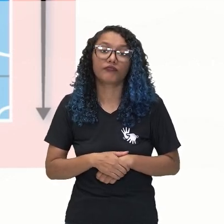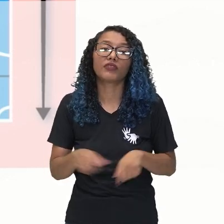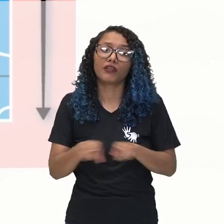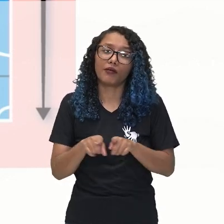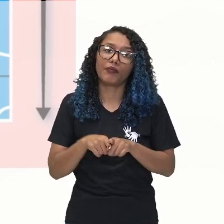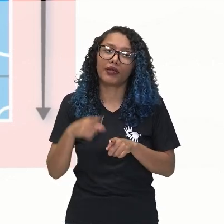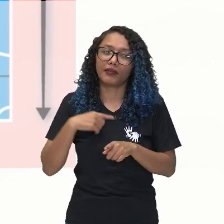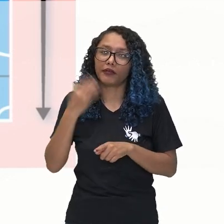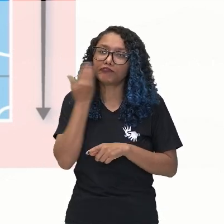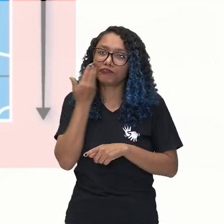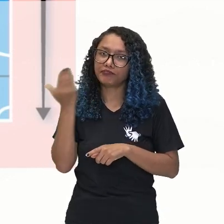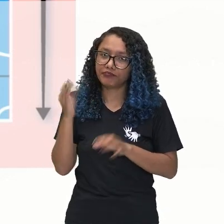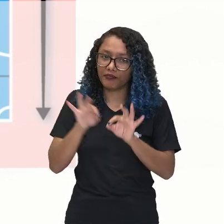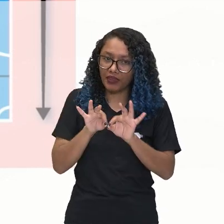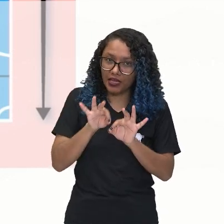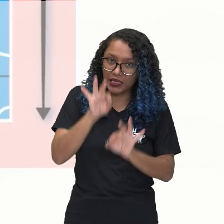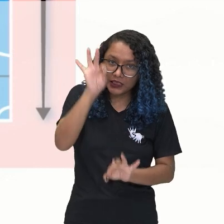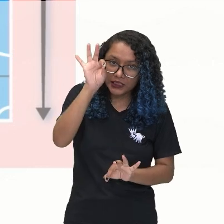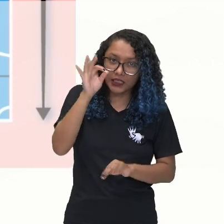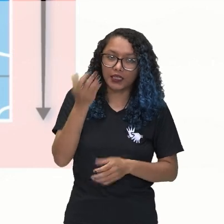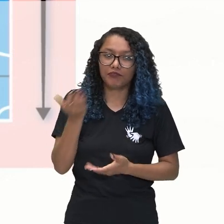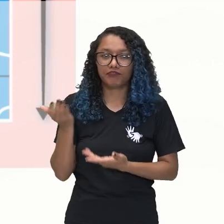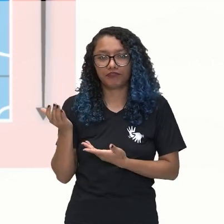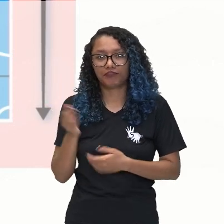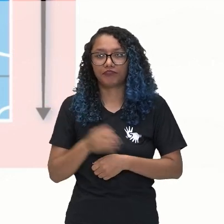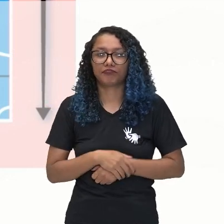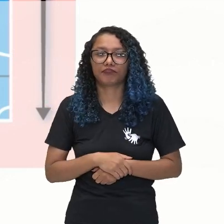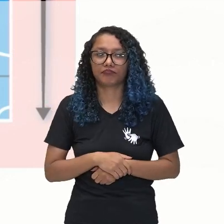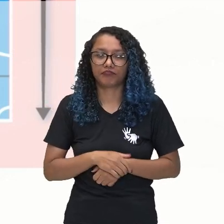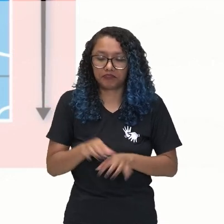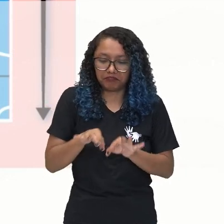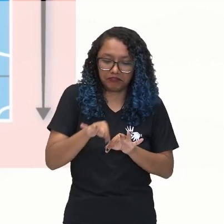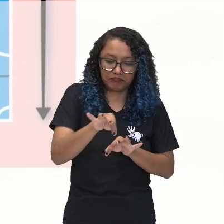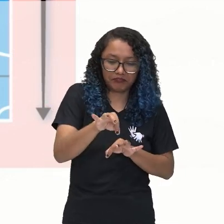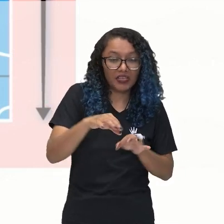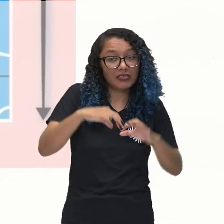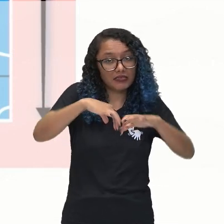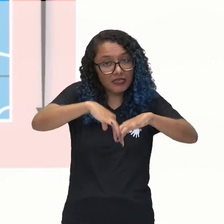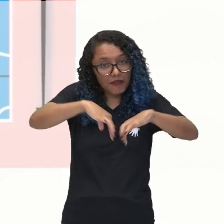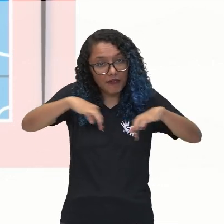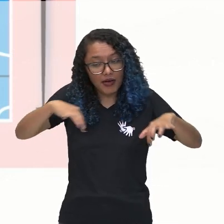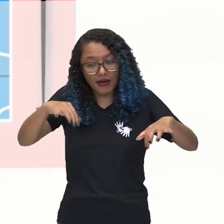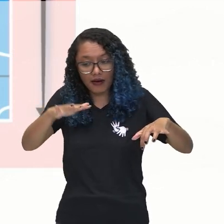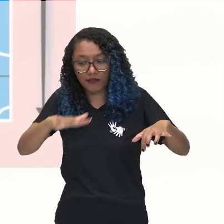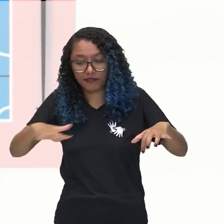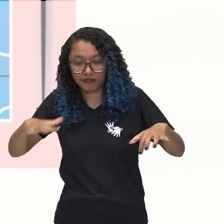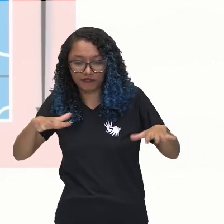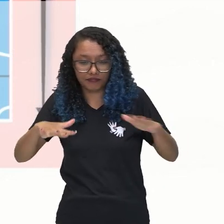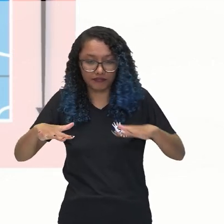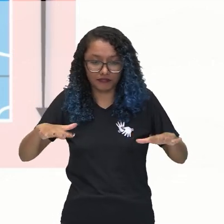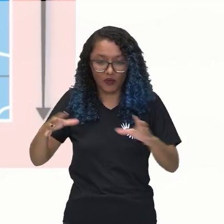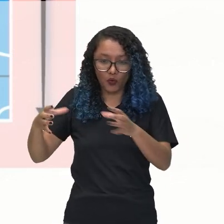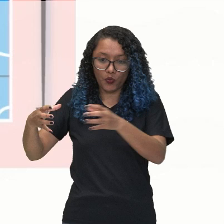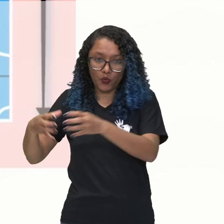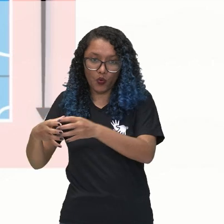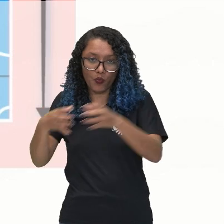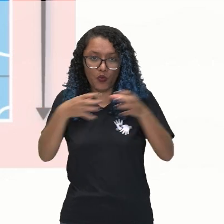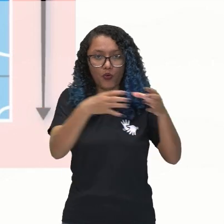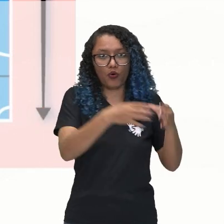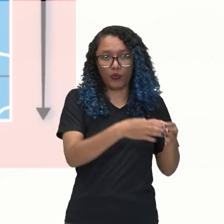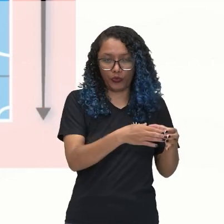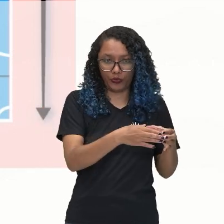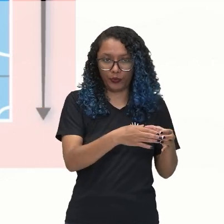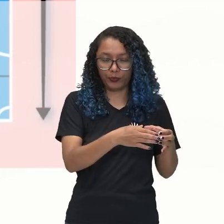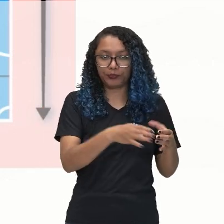central dividindo a área em 2 para cada time, uma para cada time,